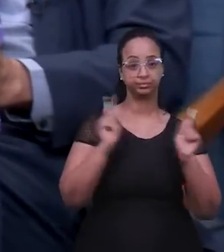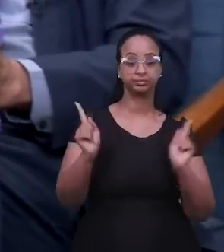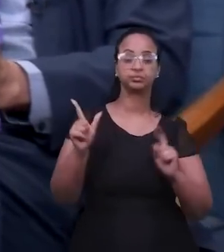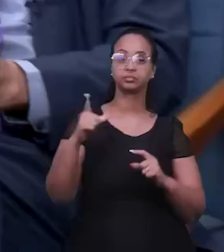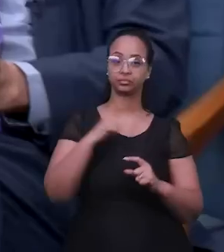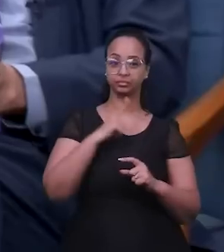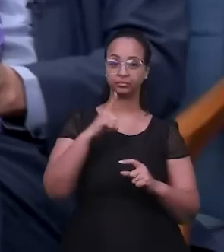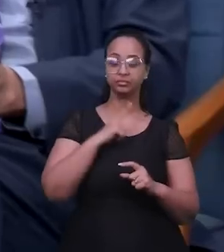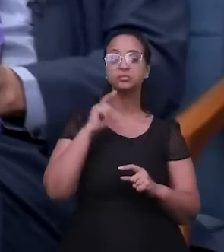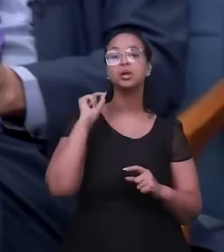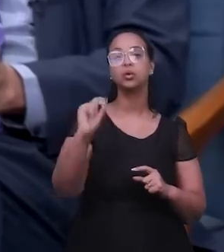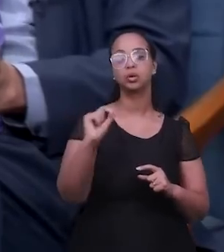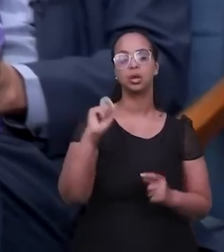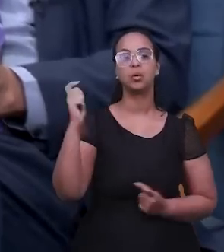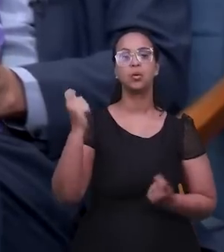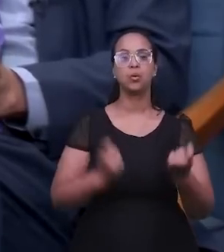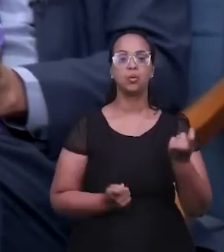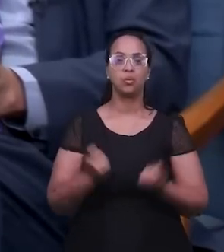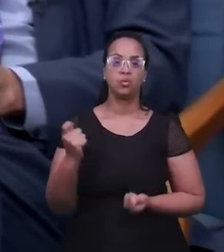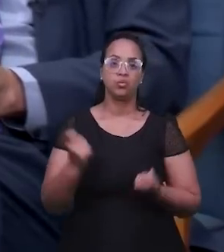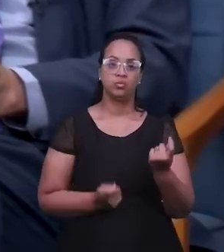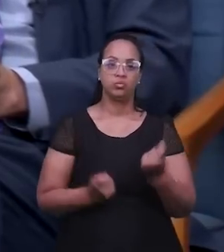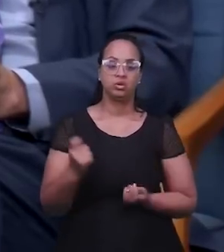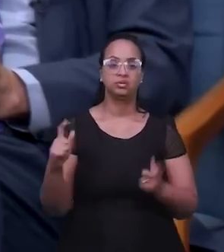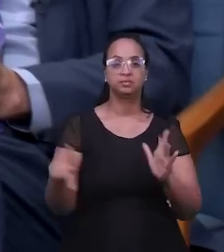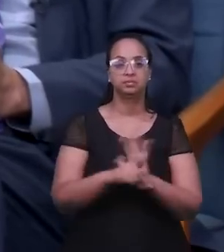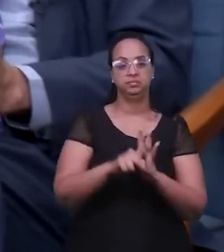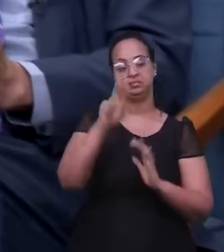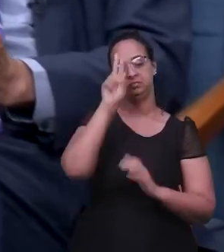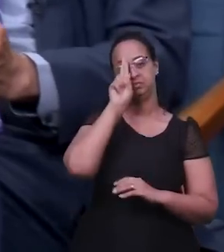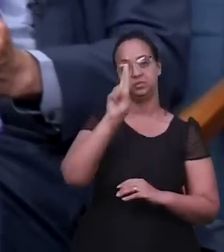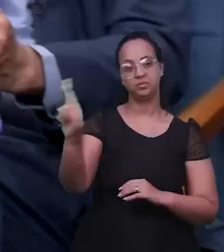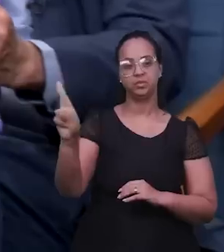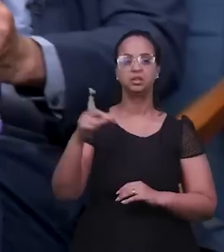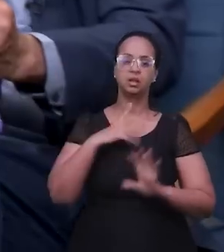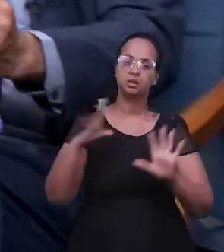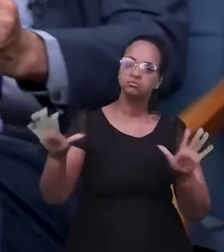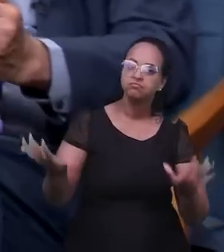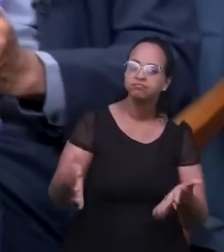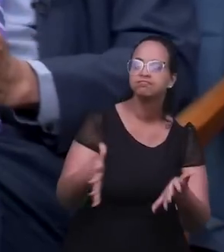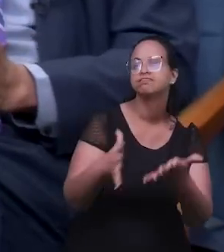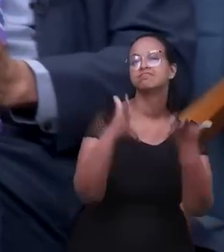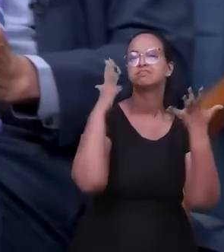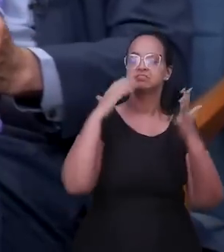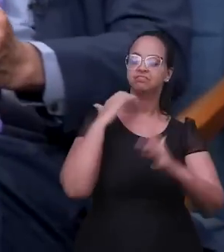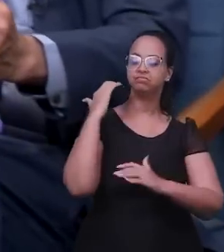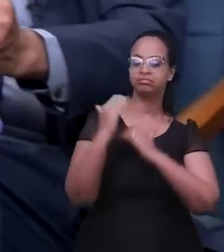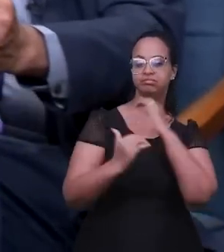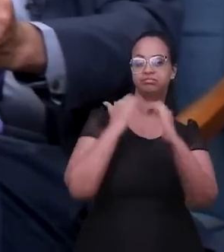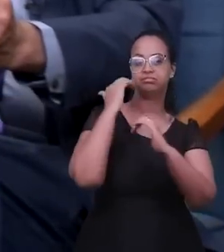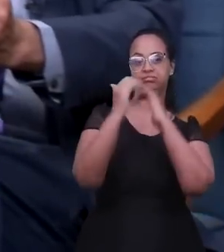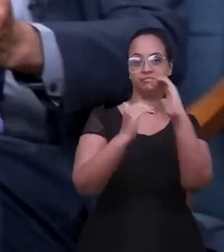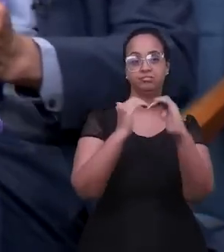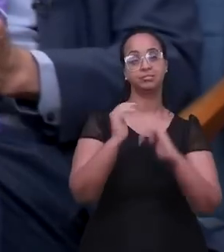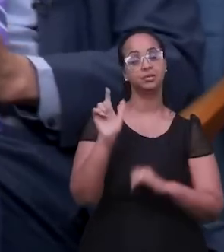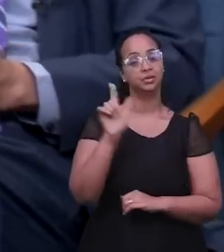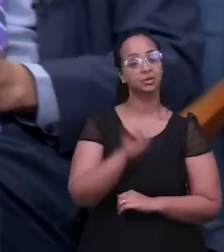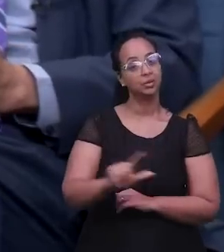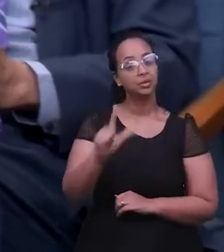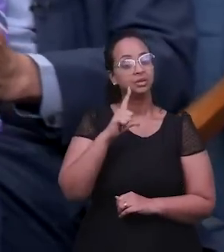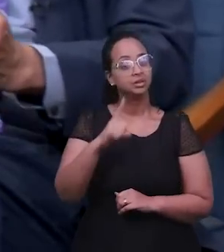formação acadêmica, mas nós temos uma formação de governo do Espírito Santo e somos aperfeiçoados nisso